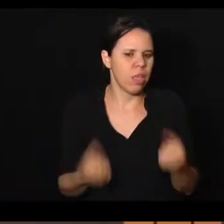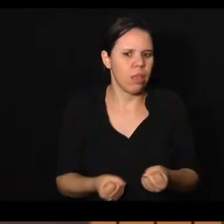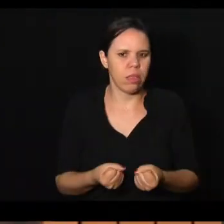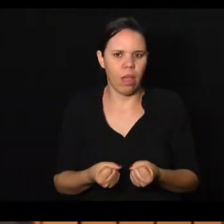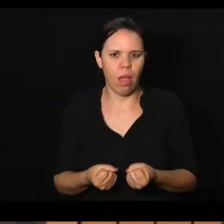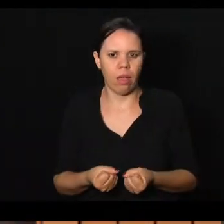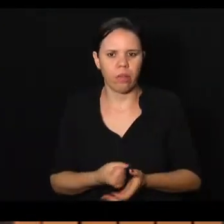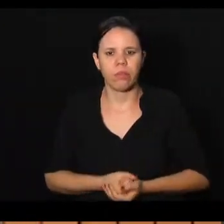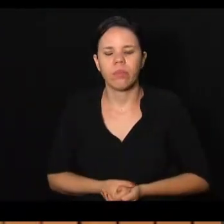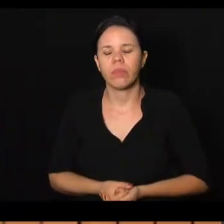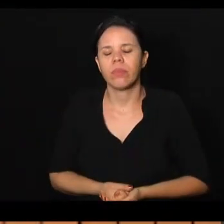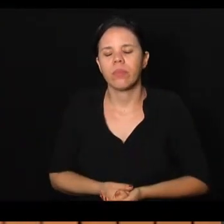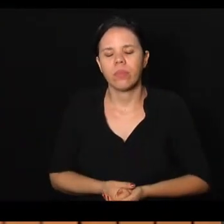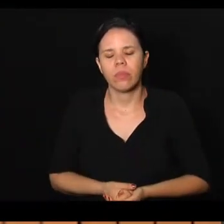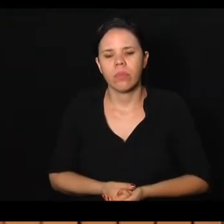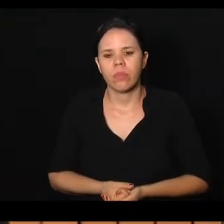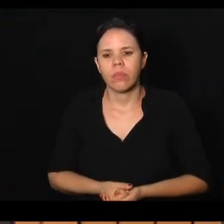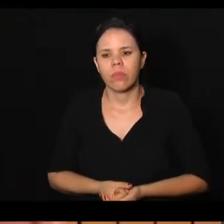justificativas.